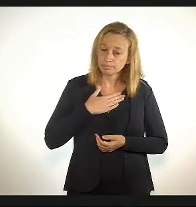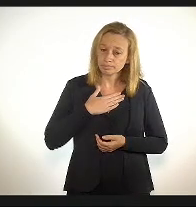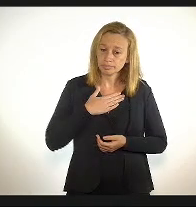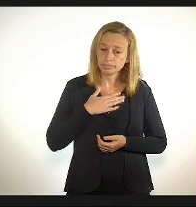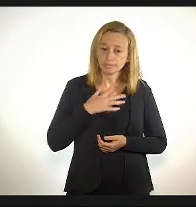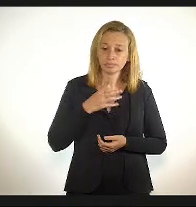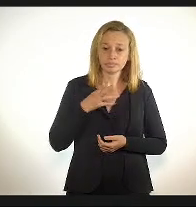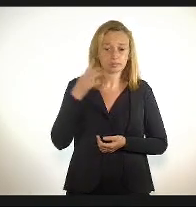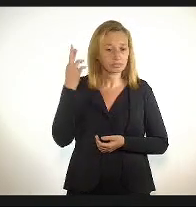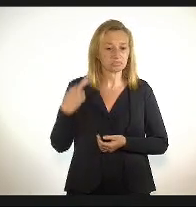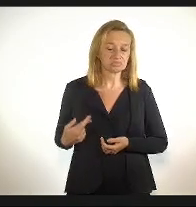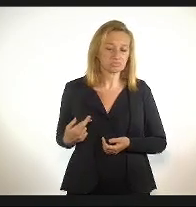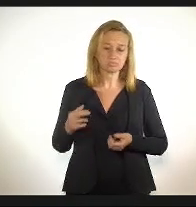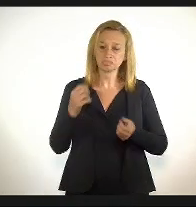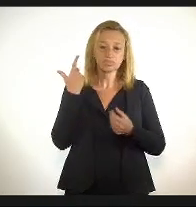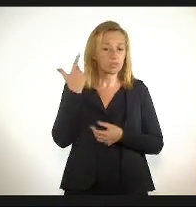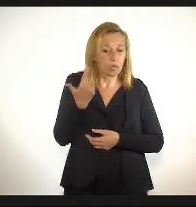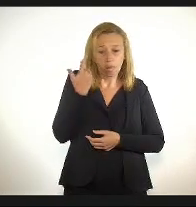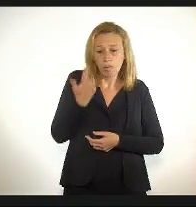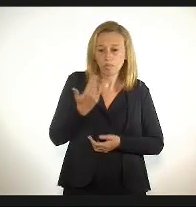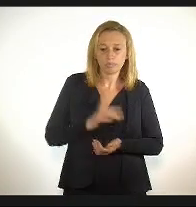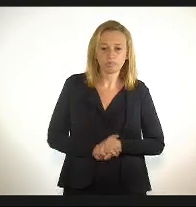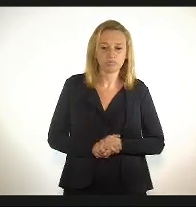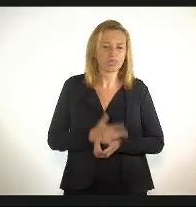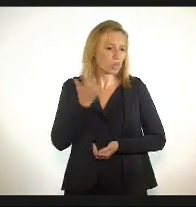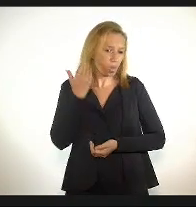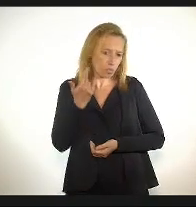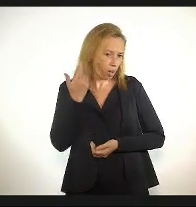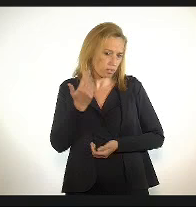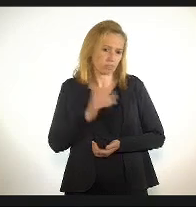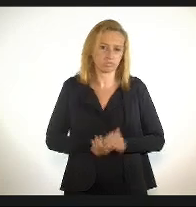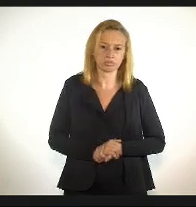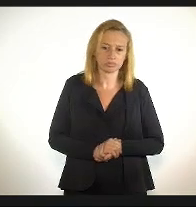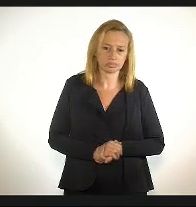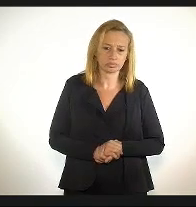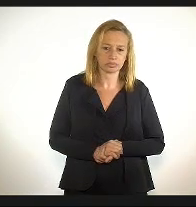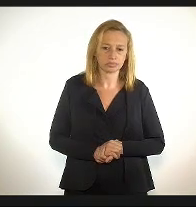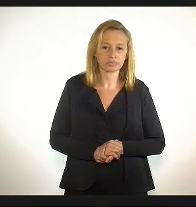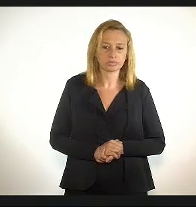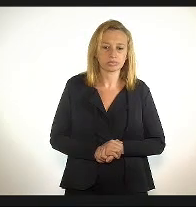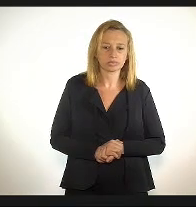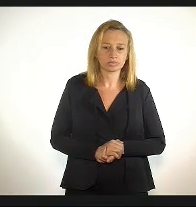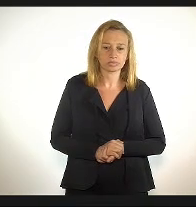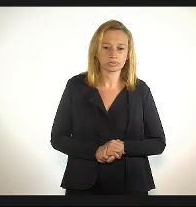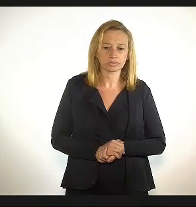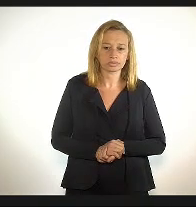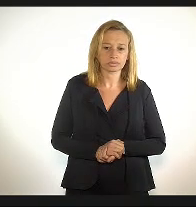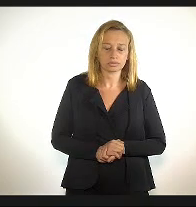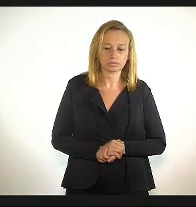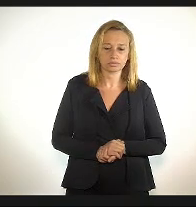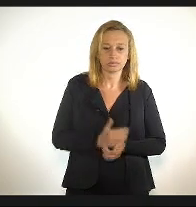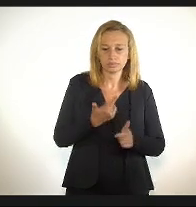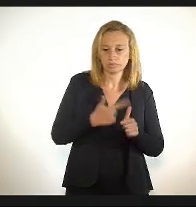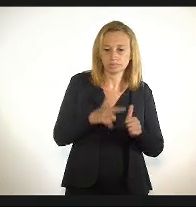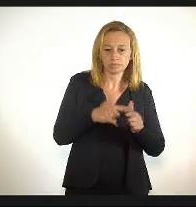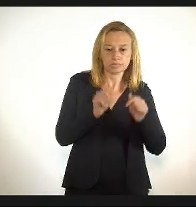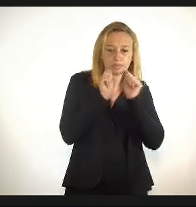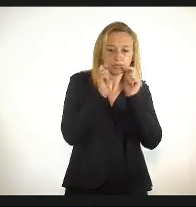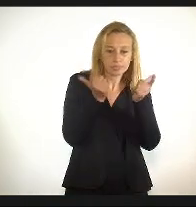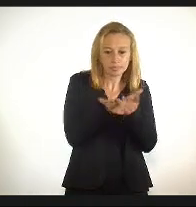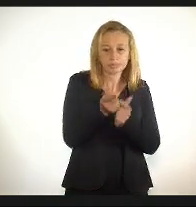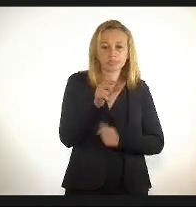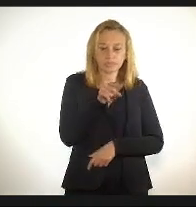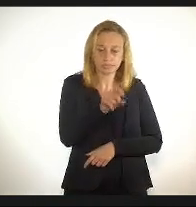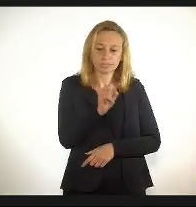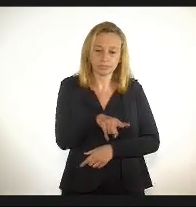deputada Renata não congelou. Estava normal. Estava normal mesmo. Mas é porque é um problema na Alerj, né?